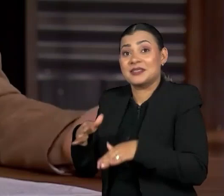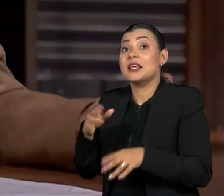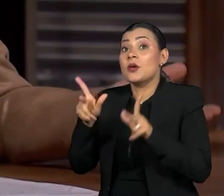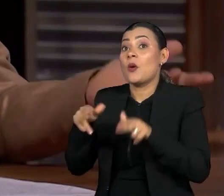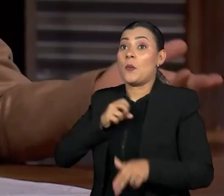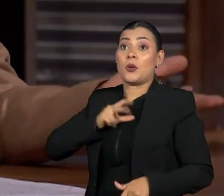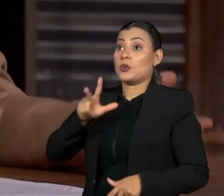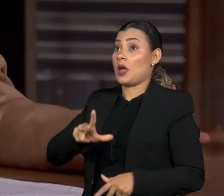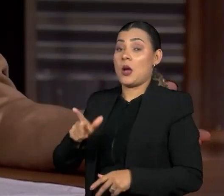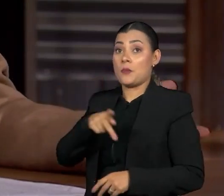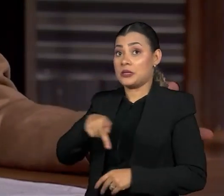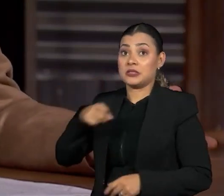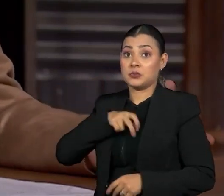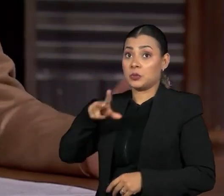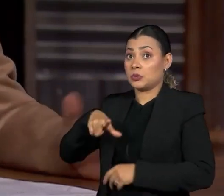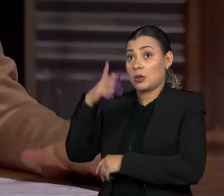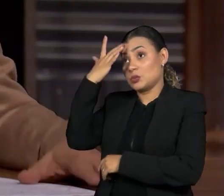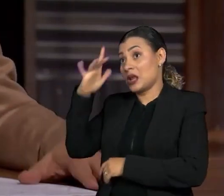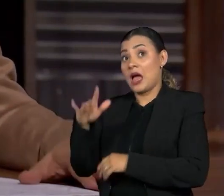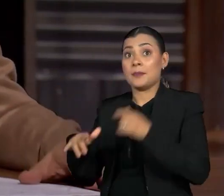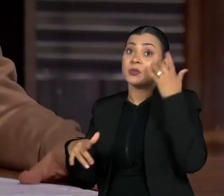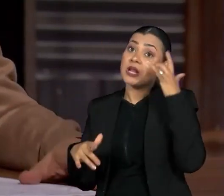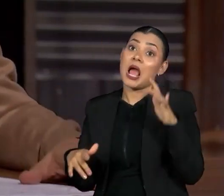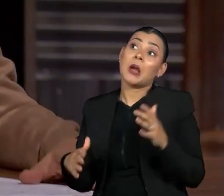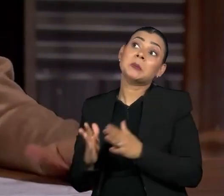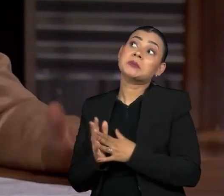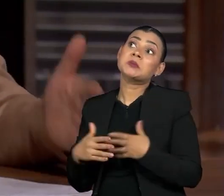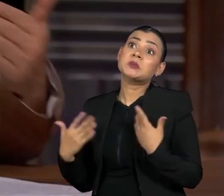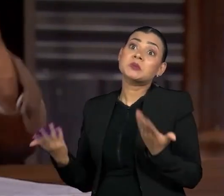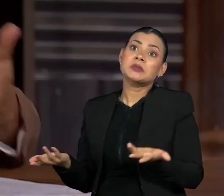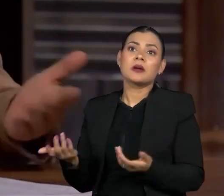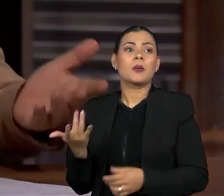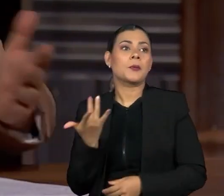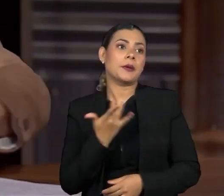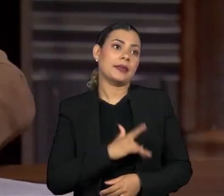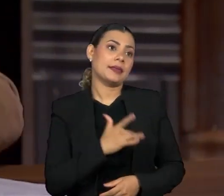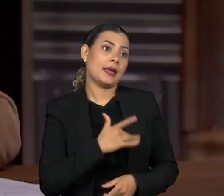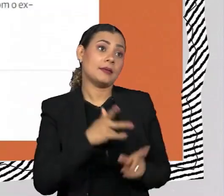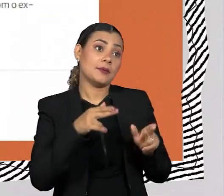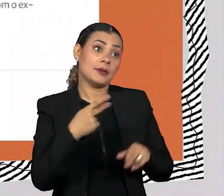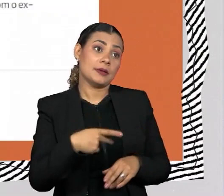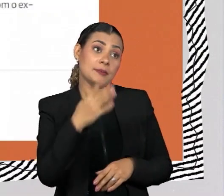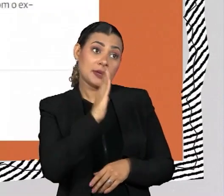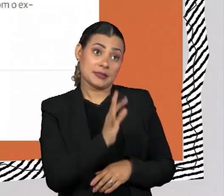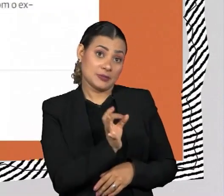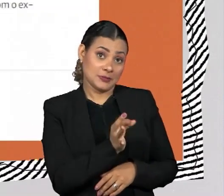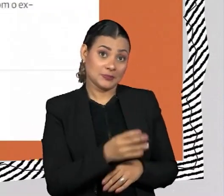presidente de Portugal mas muitas vezes passa batido coitado Como passou pelo Brasil